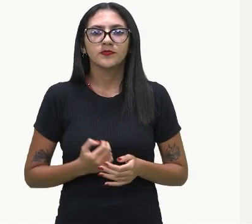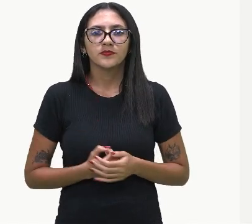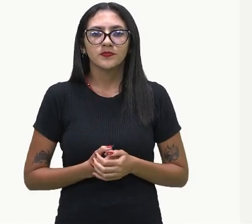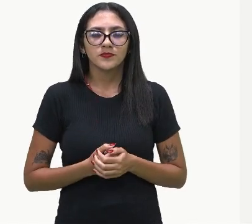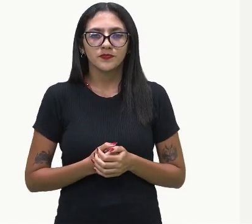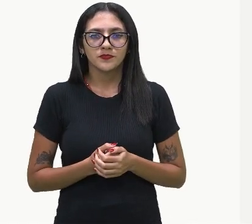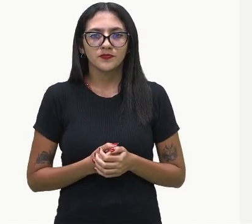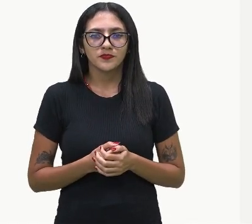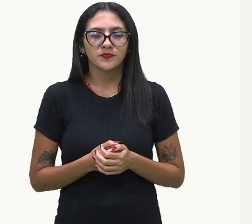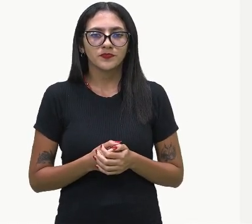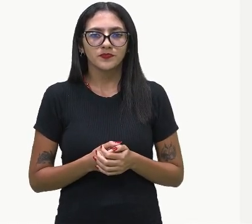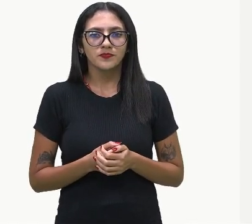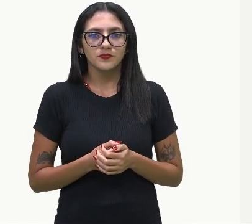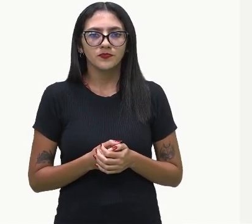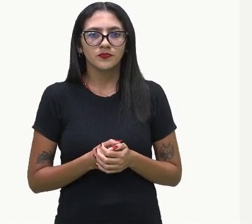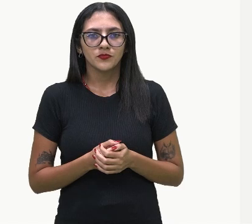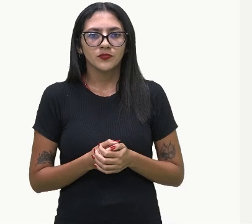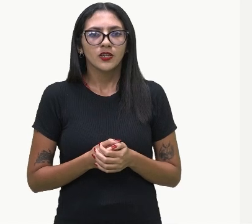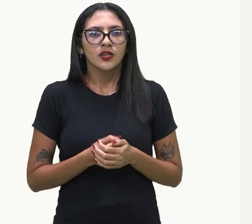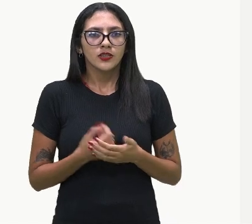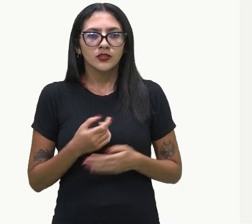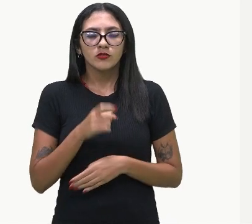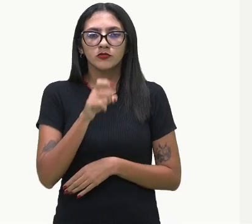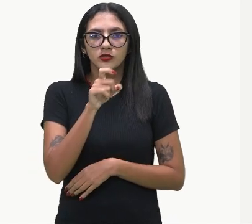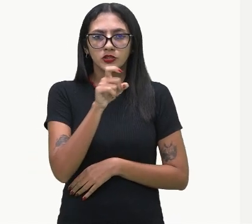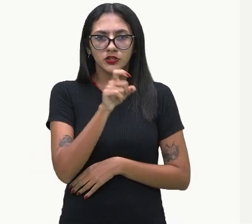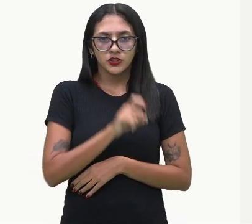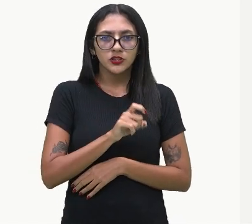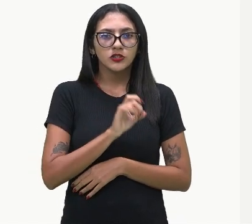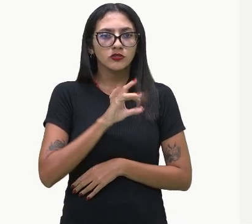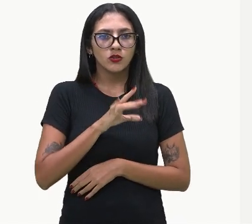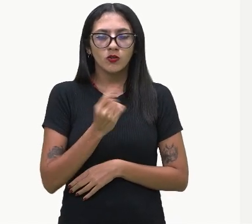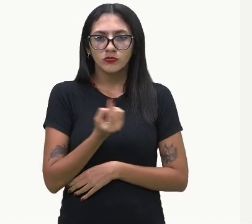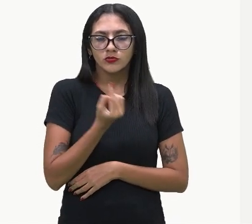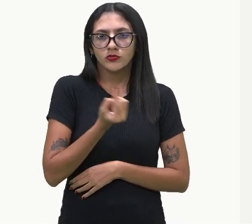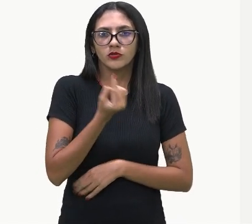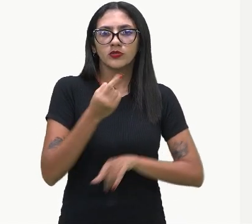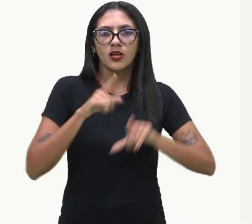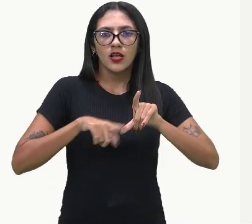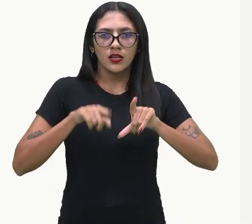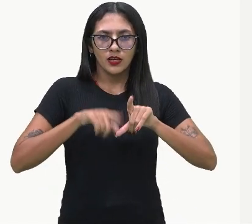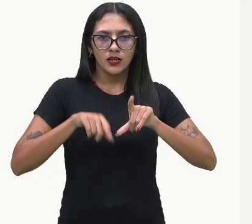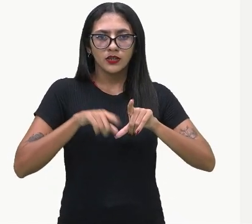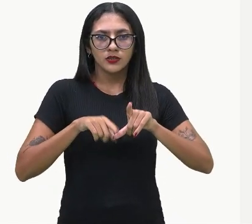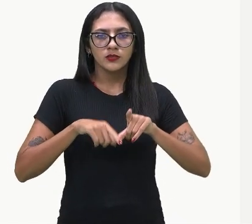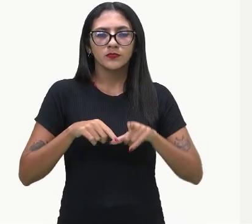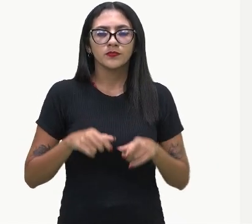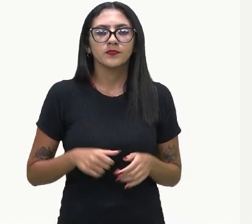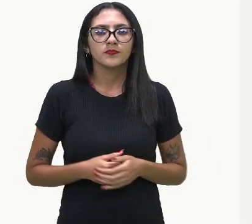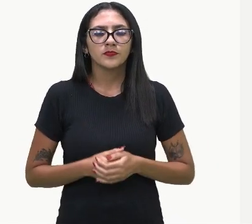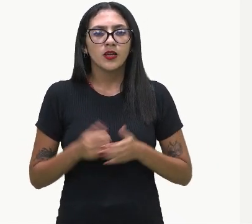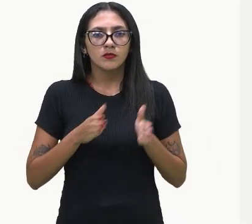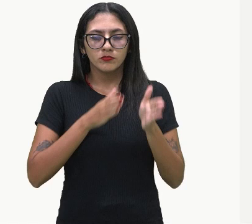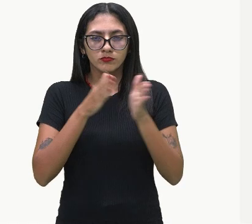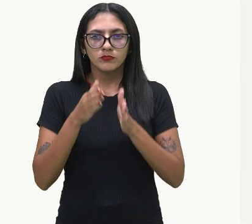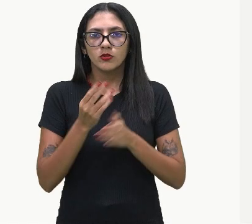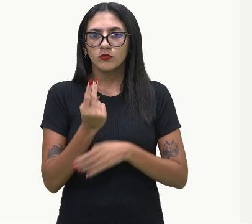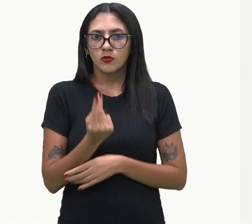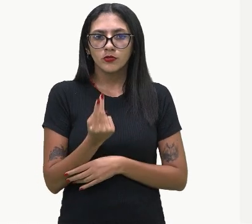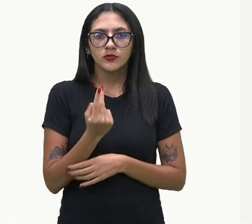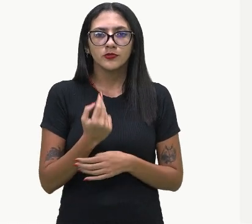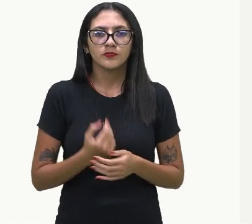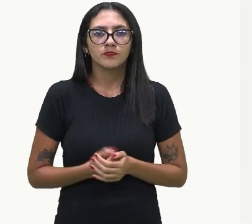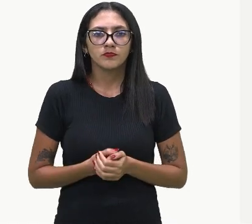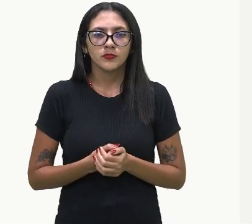cada termo. Então, tirando um x daqui, fica somente o x. E tirando o x daqui, fica o 2. Então,